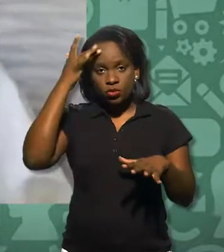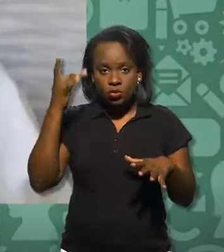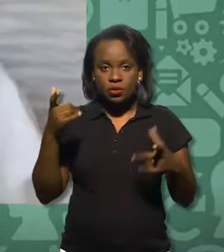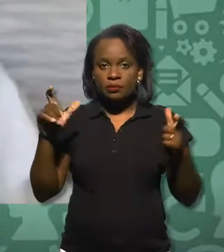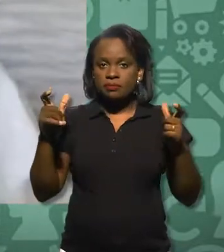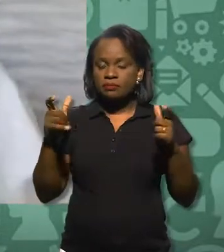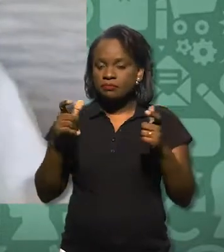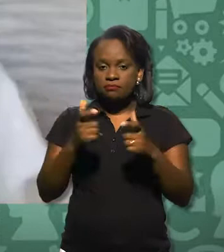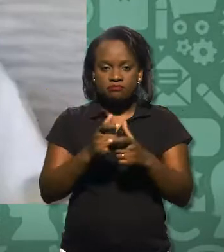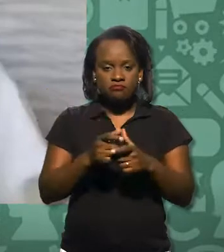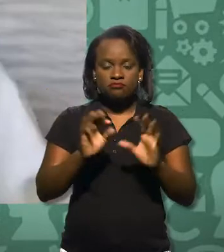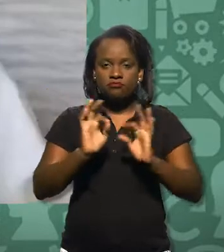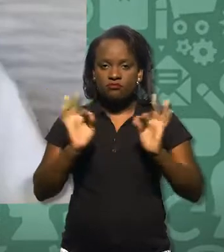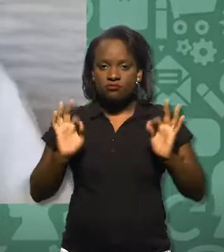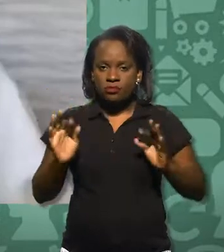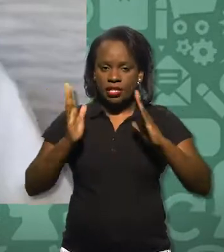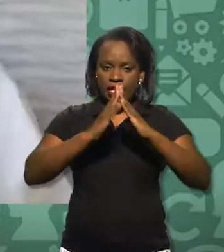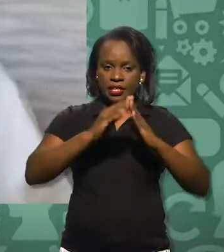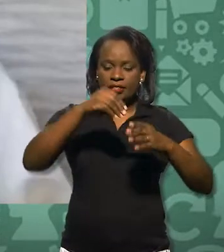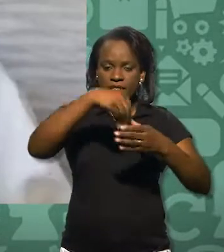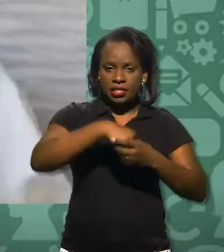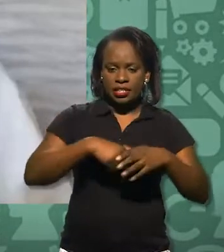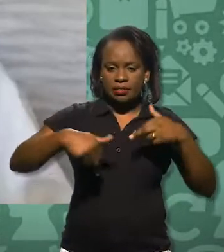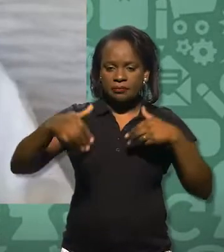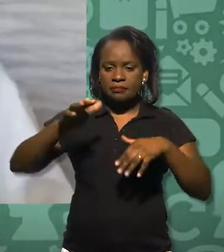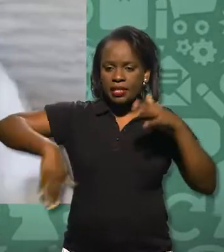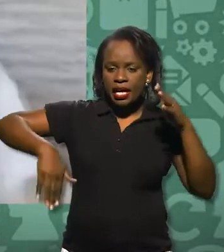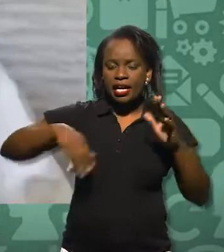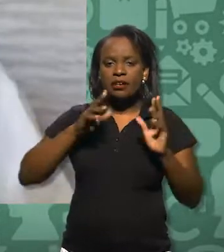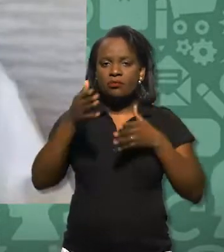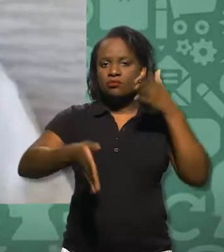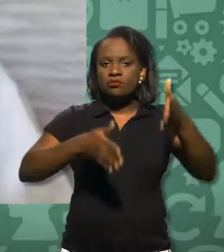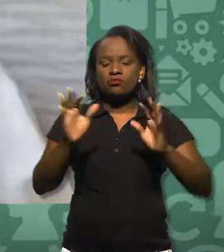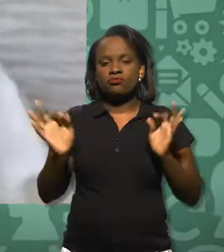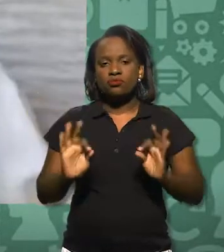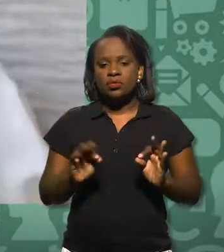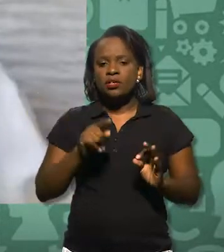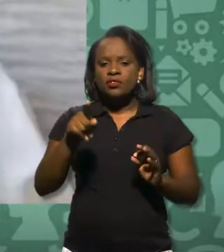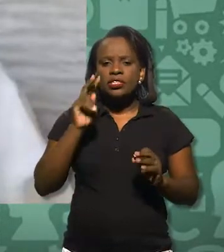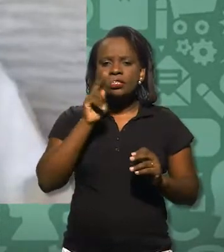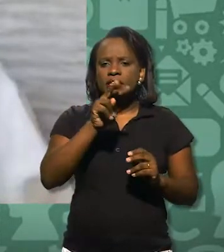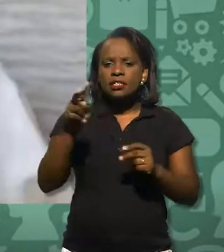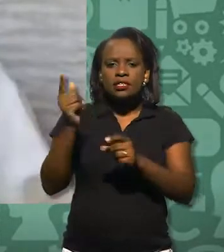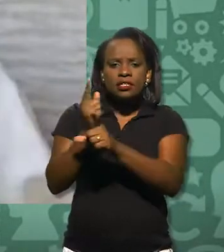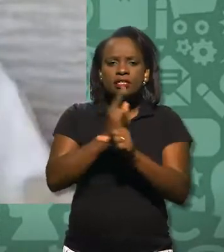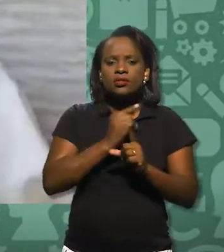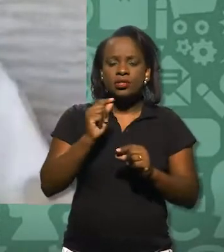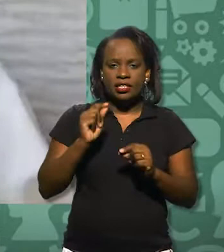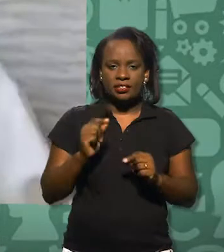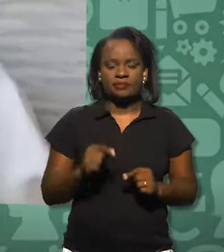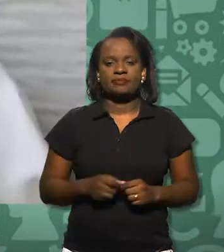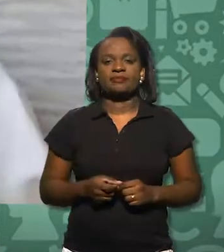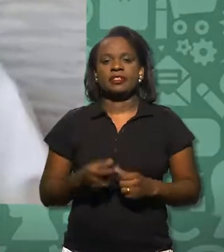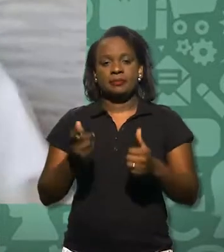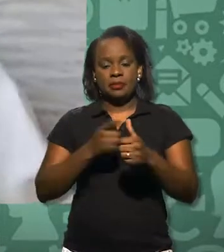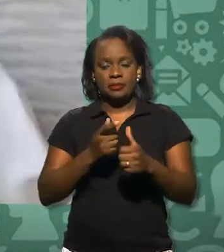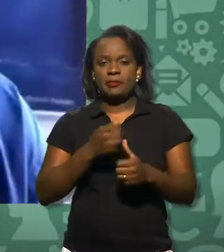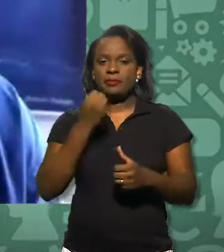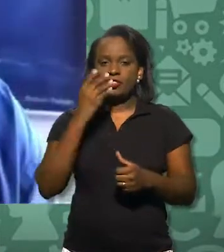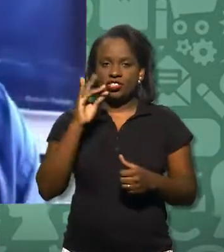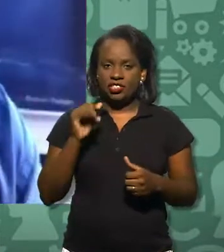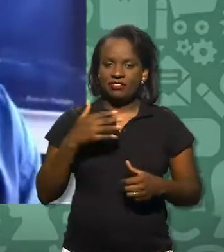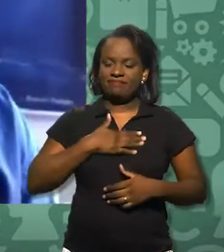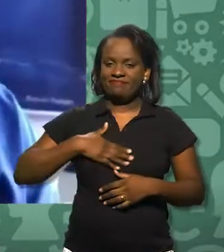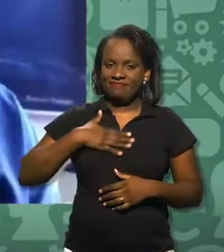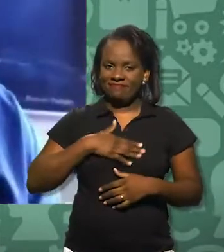com as pessoas mais dentro de casa, assim, a frequência, né? Queria que você contasse para mim um pouquinho o que você observou. Em primeiro lugar, bom dia, é